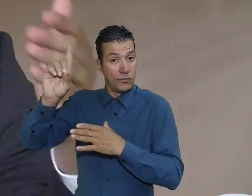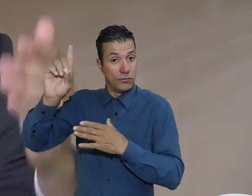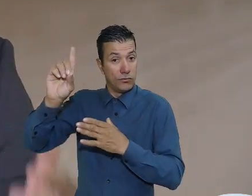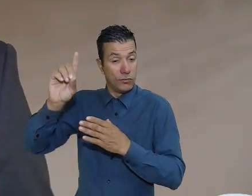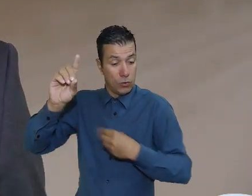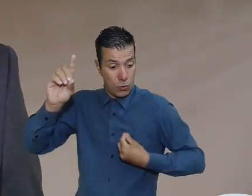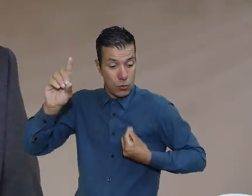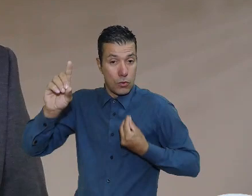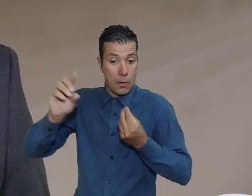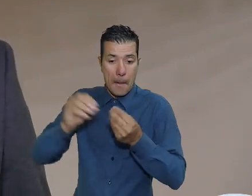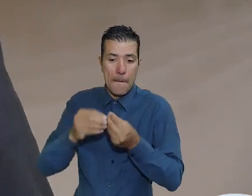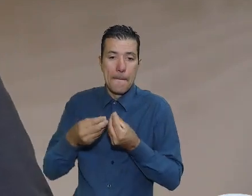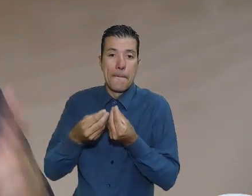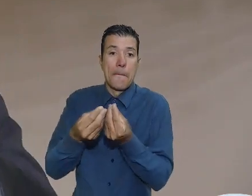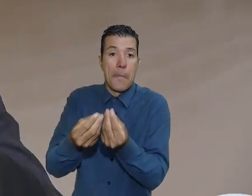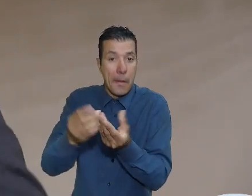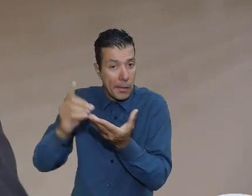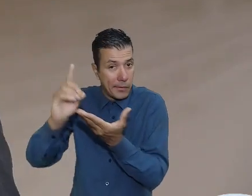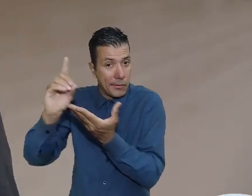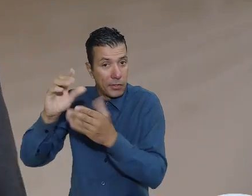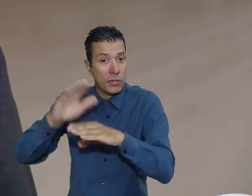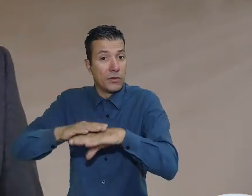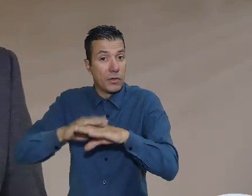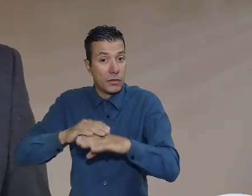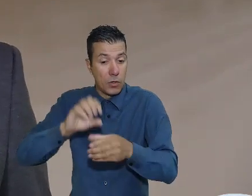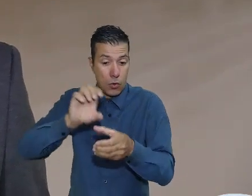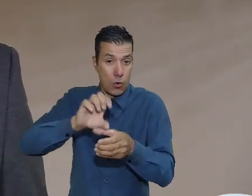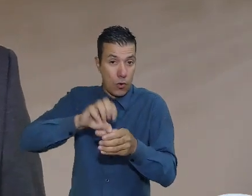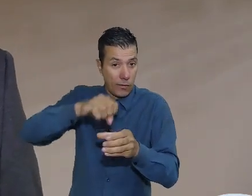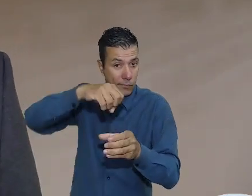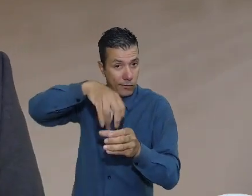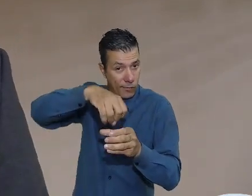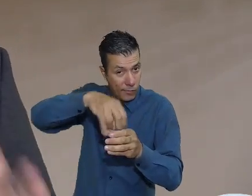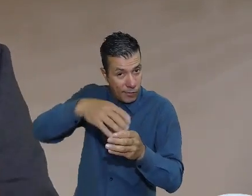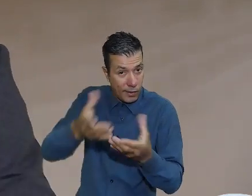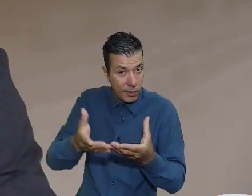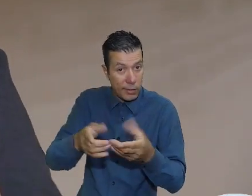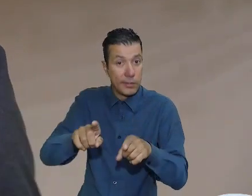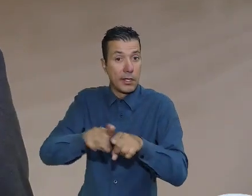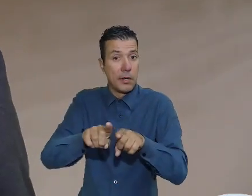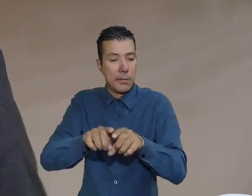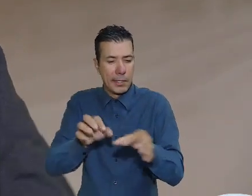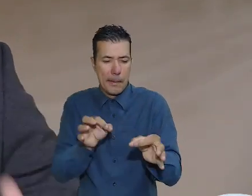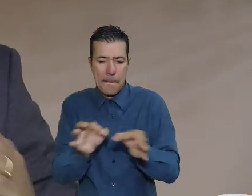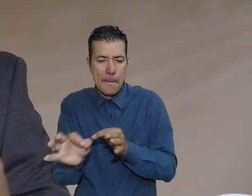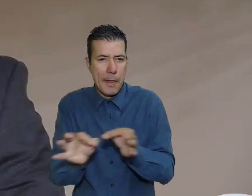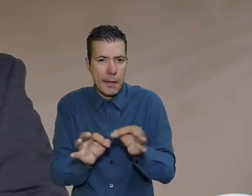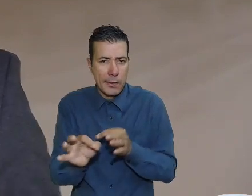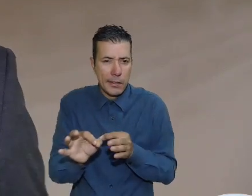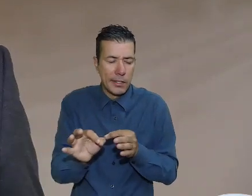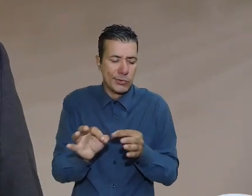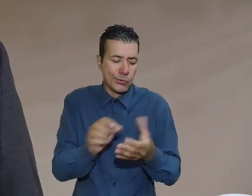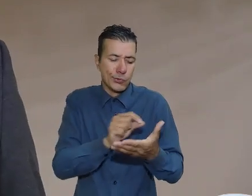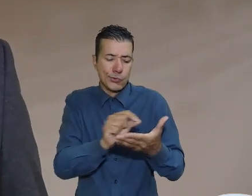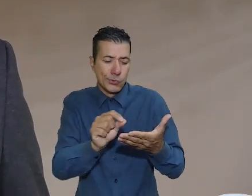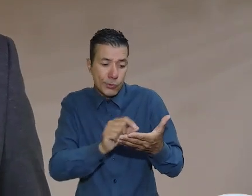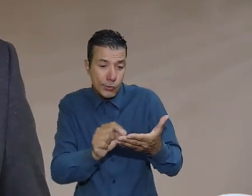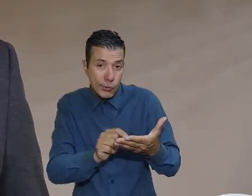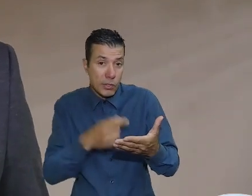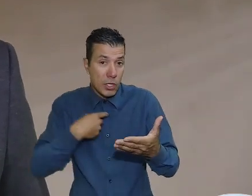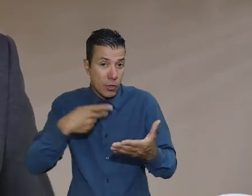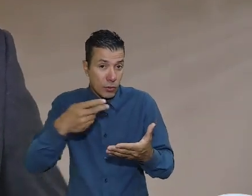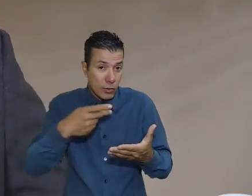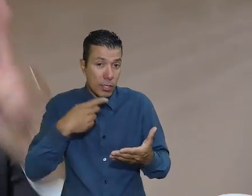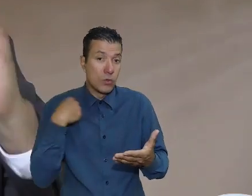aquilo que Ele nos solicitou. Mas no que diz respeito às ofertas, elas devem ser então planejadas, organizadas, para que